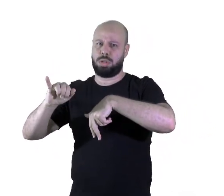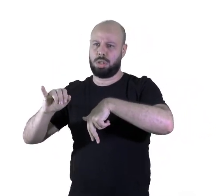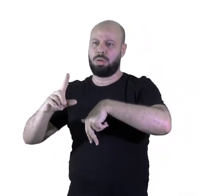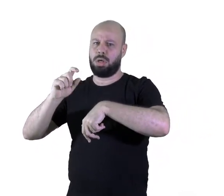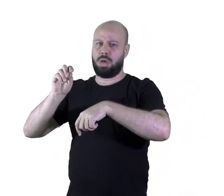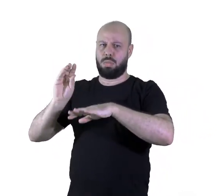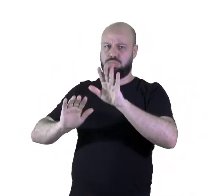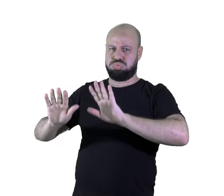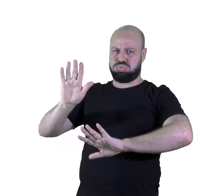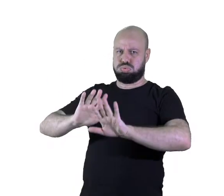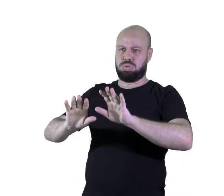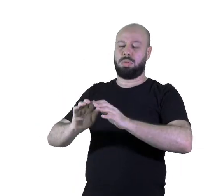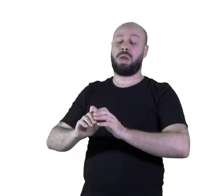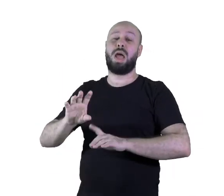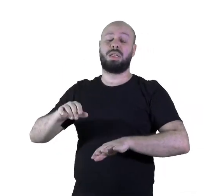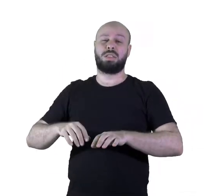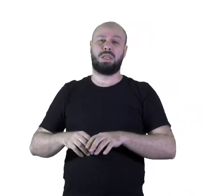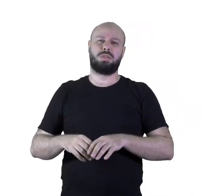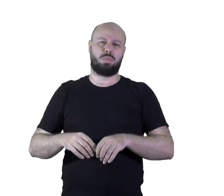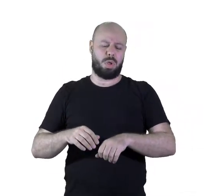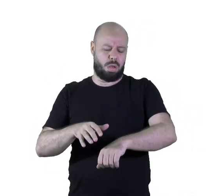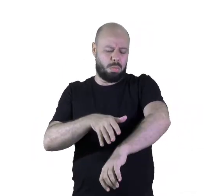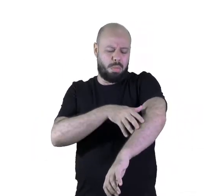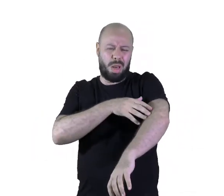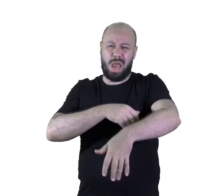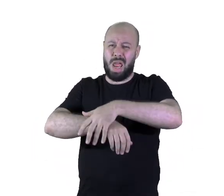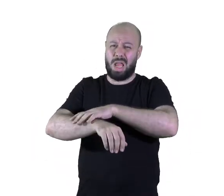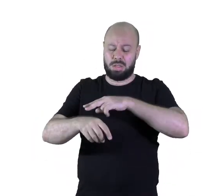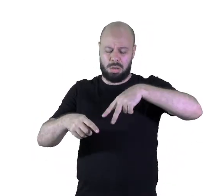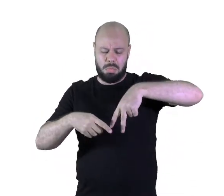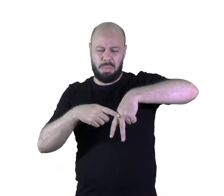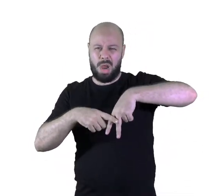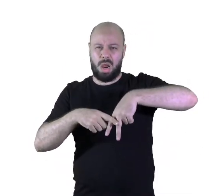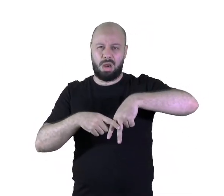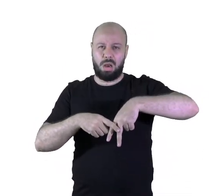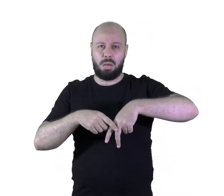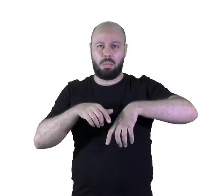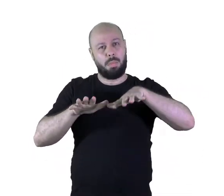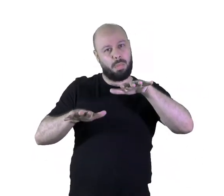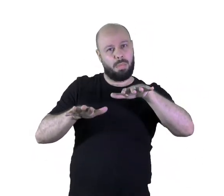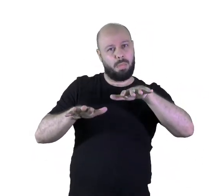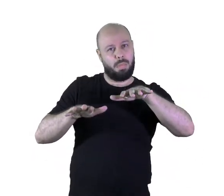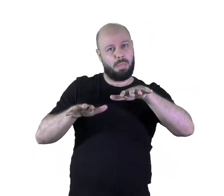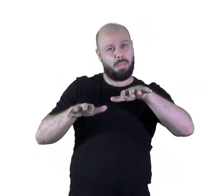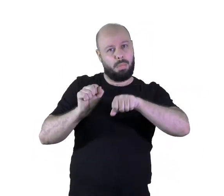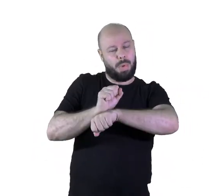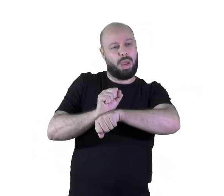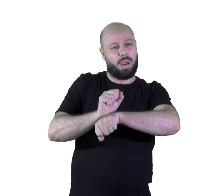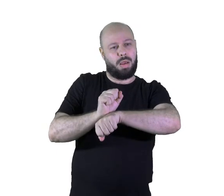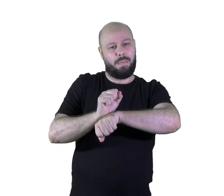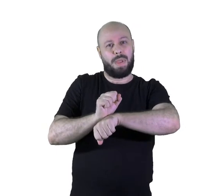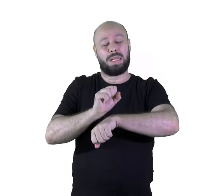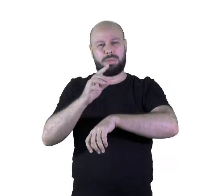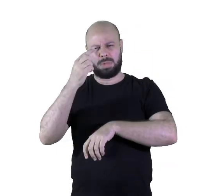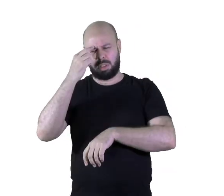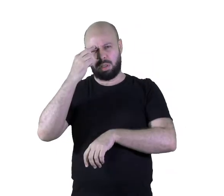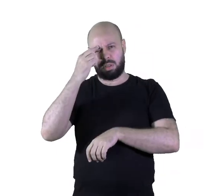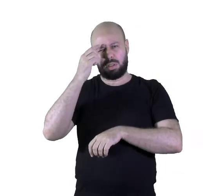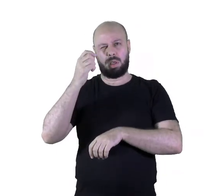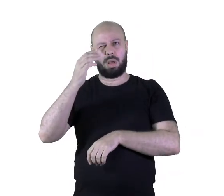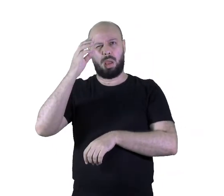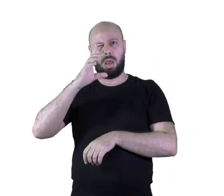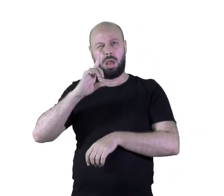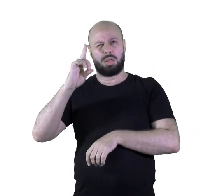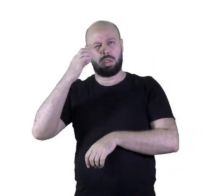da face, ou do braço ou da perna, em apenas um lado do corpo. Então, se o problema se der do lado direito,